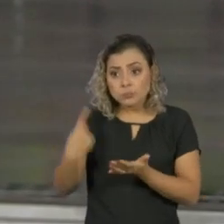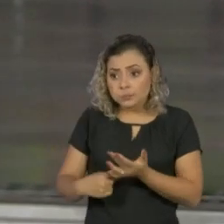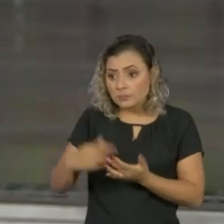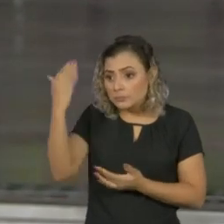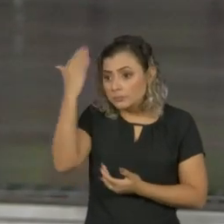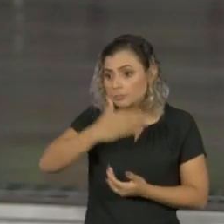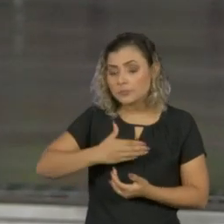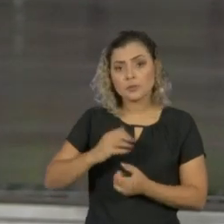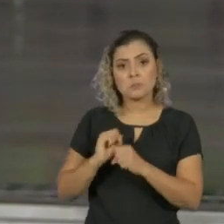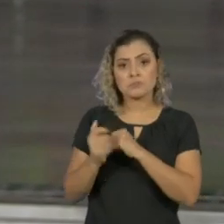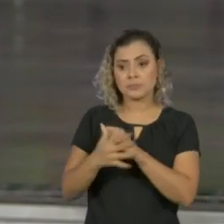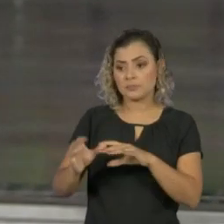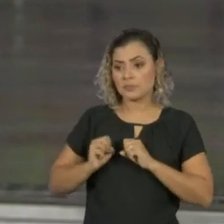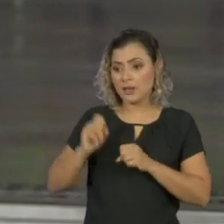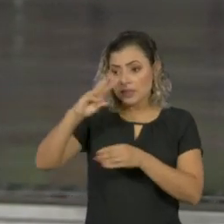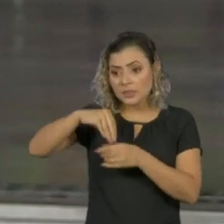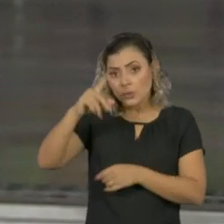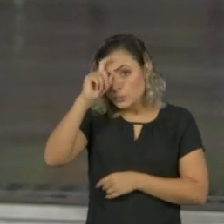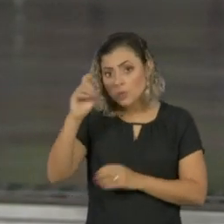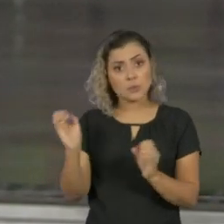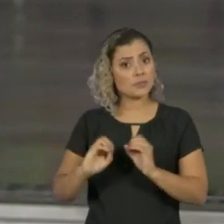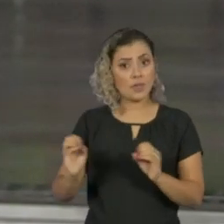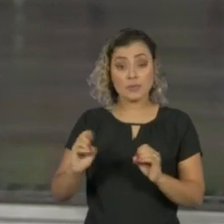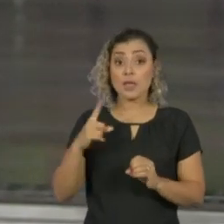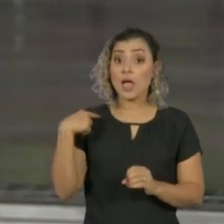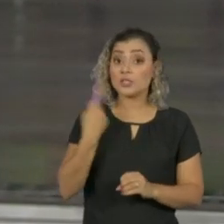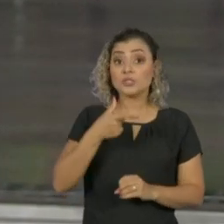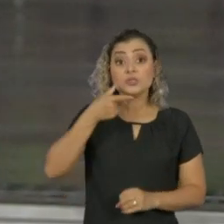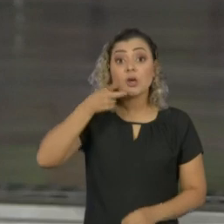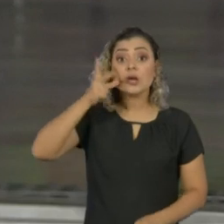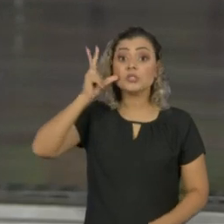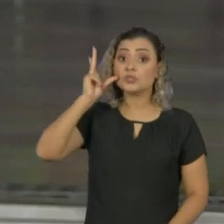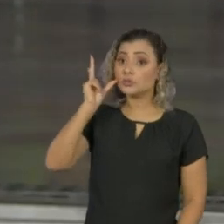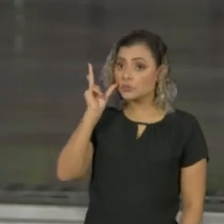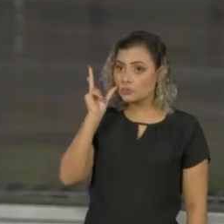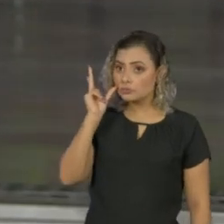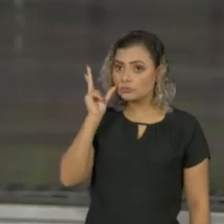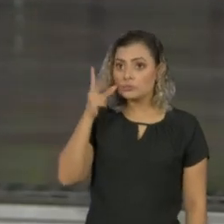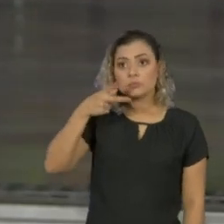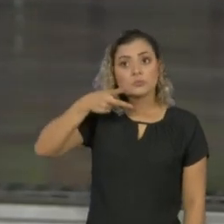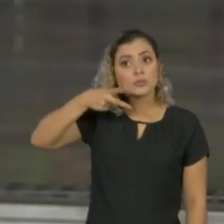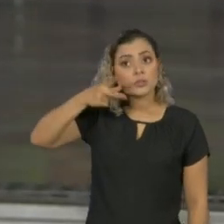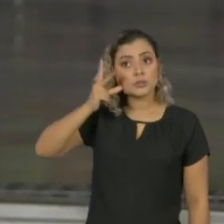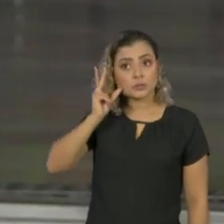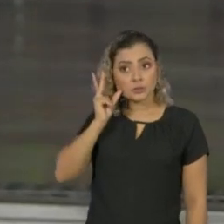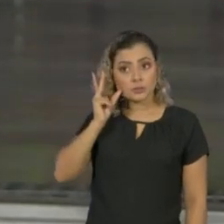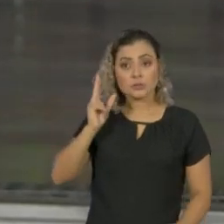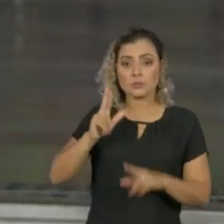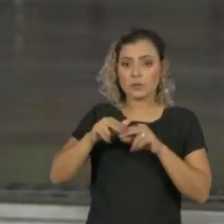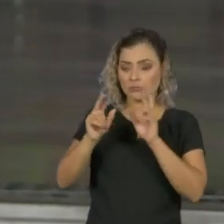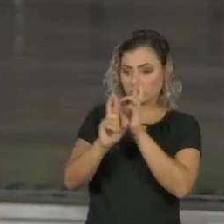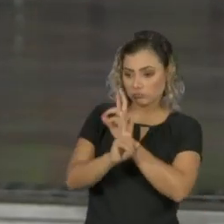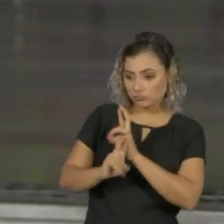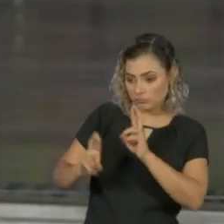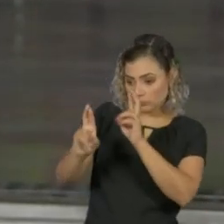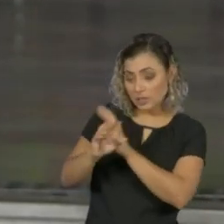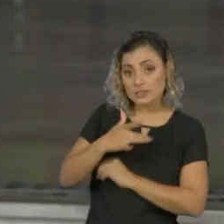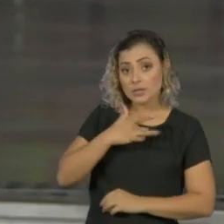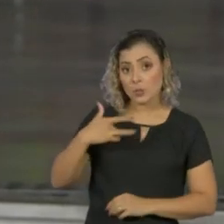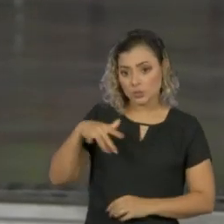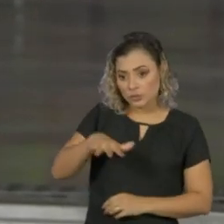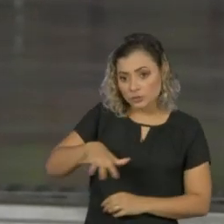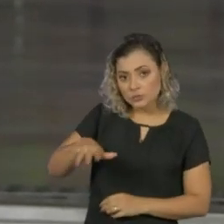casos de coronavírus dentro do hospital. Nós fizemos anteontem, por parte de Covisa, da Vigilância em Saúde do